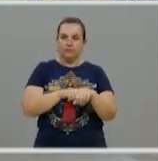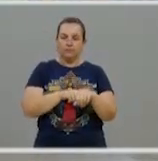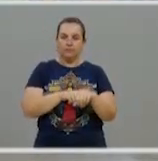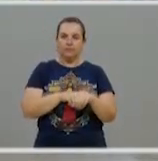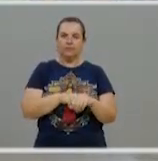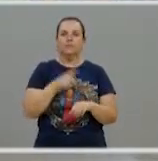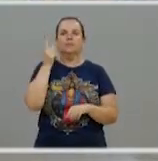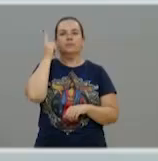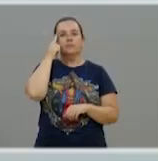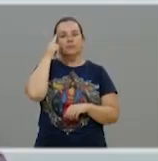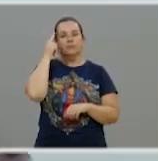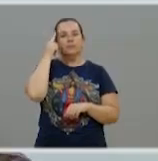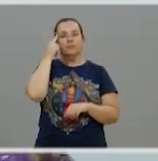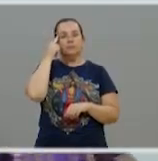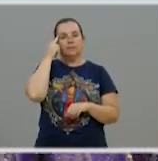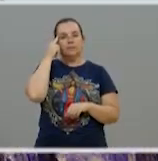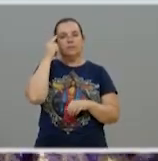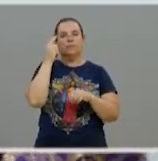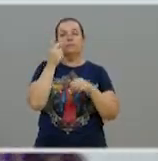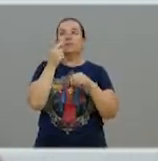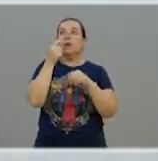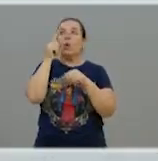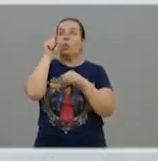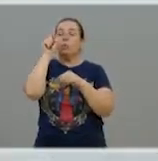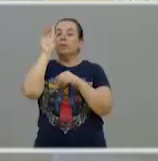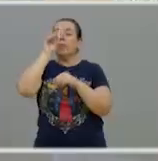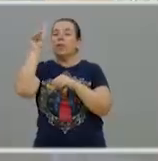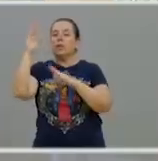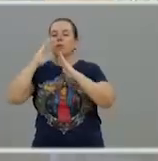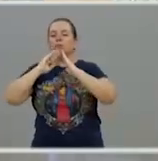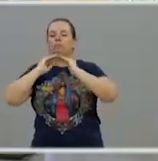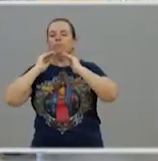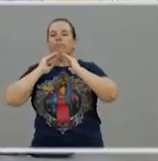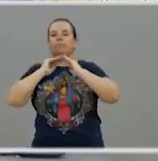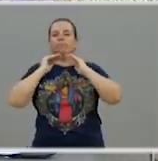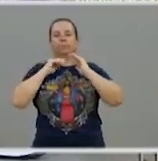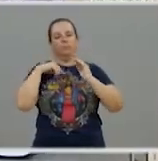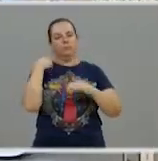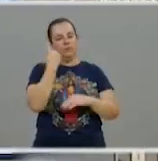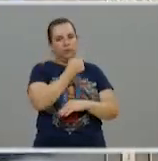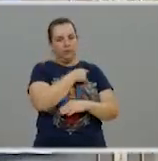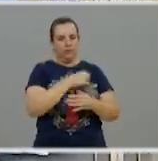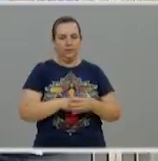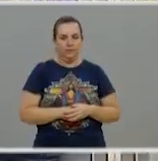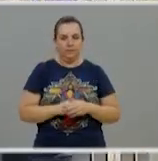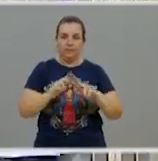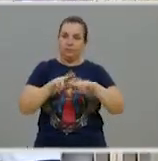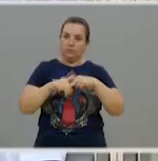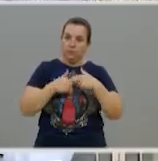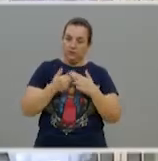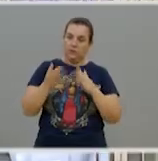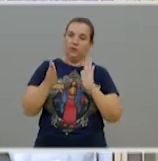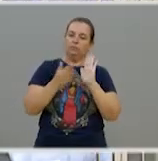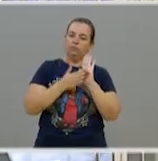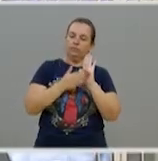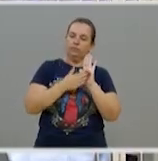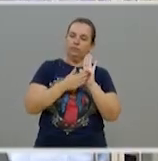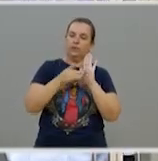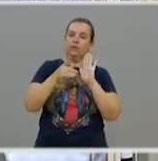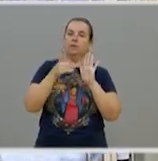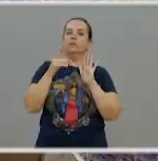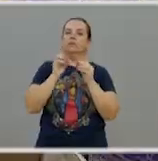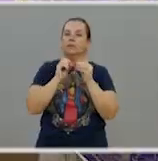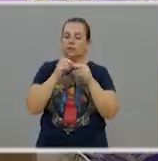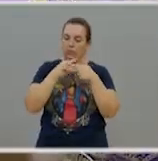levar a sério os apelos de Deus. Por isso, nessa proposta de levar a sério